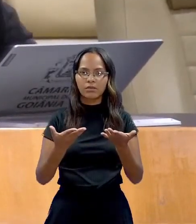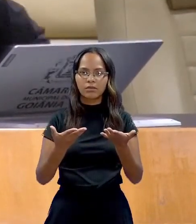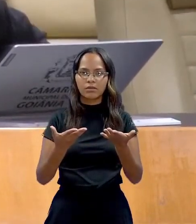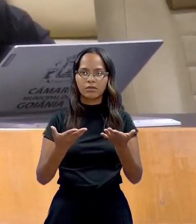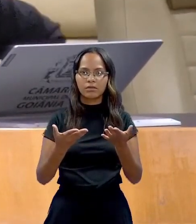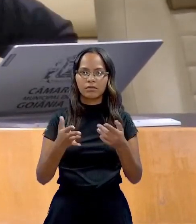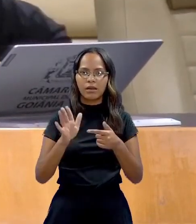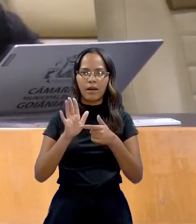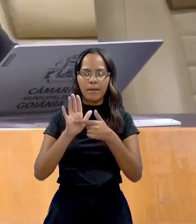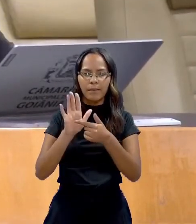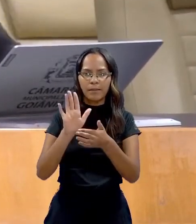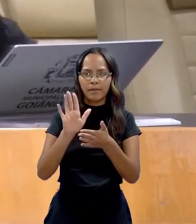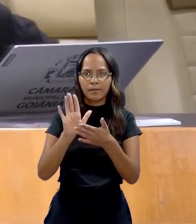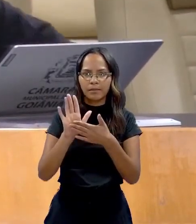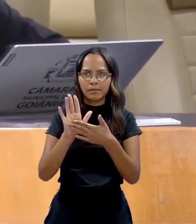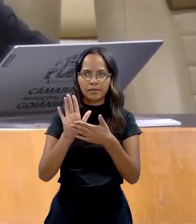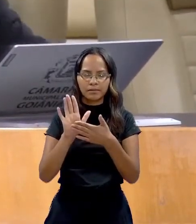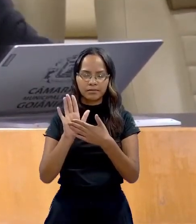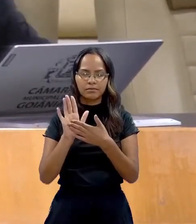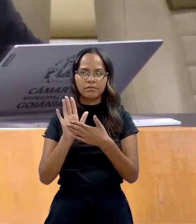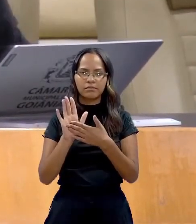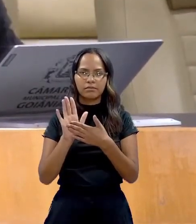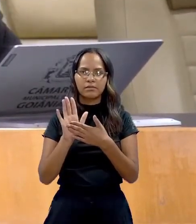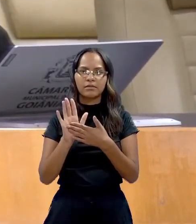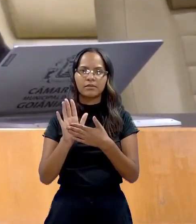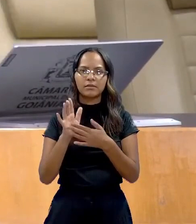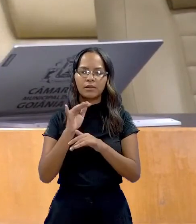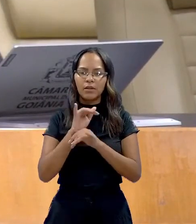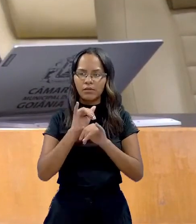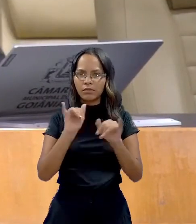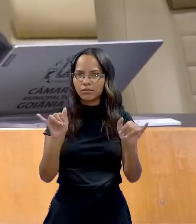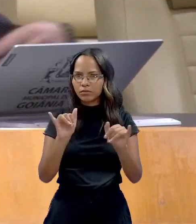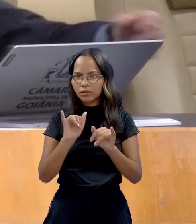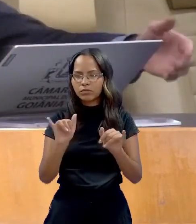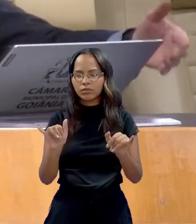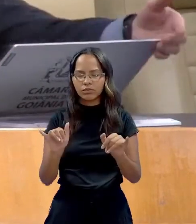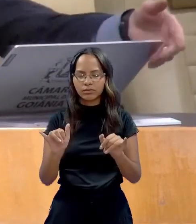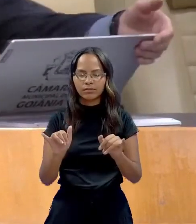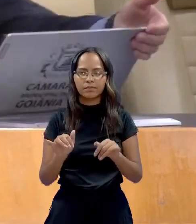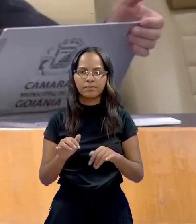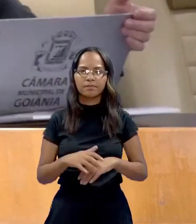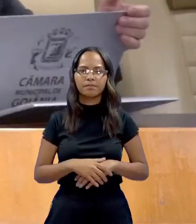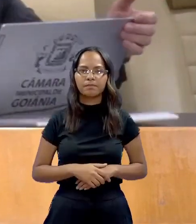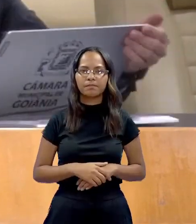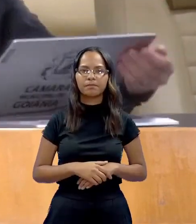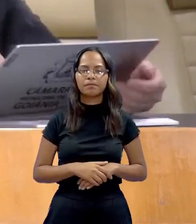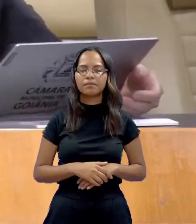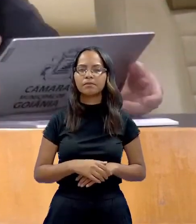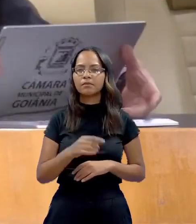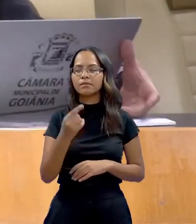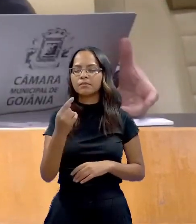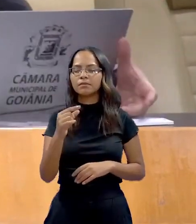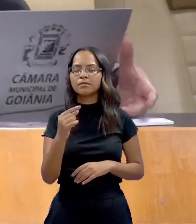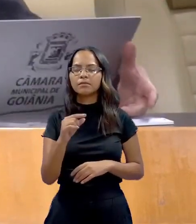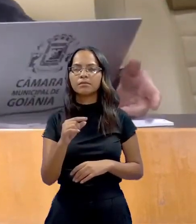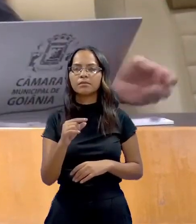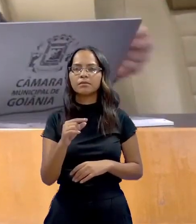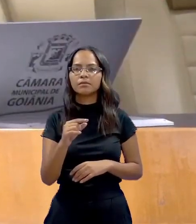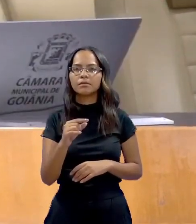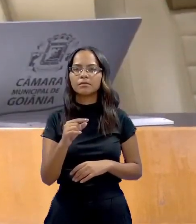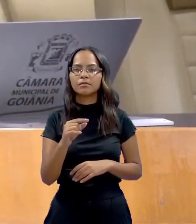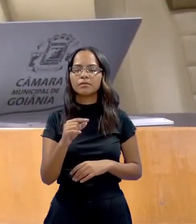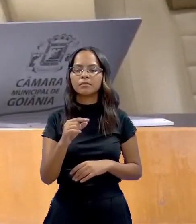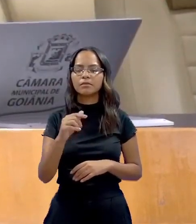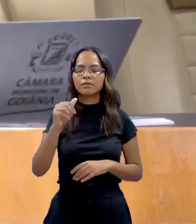à apresentação de matérias. Senhores vereadores, primeiro inscrito, vereador Anderson